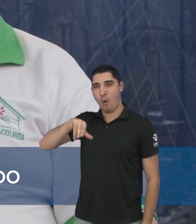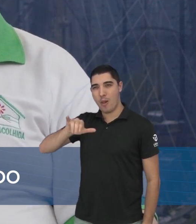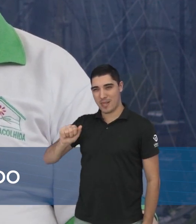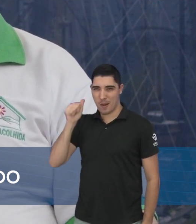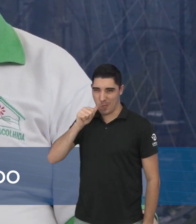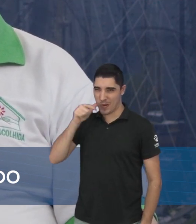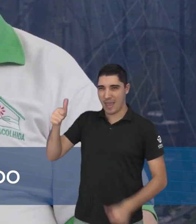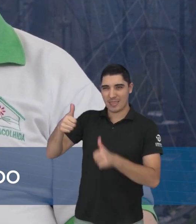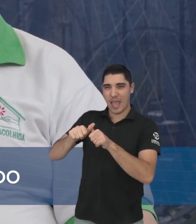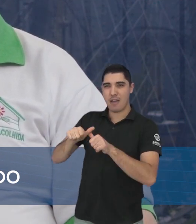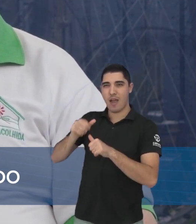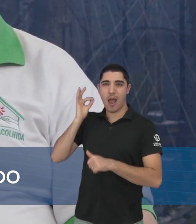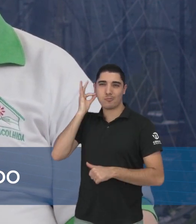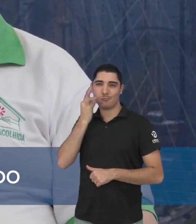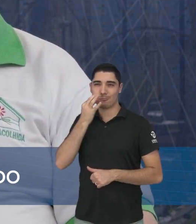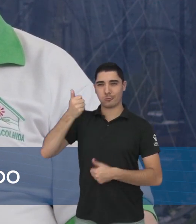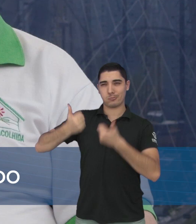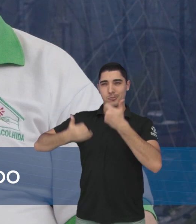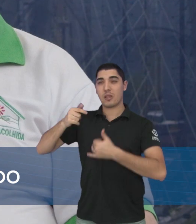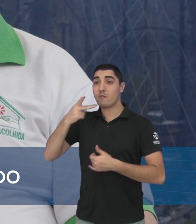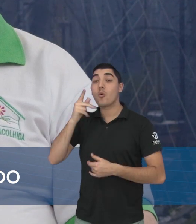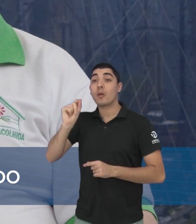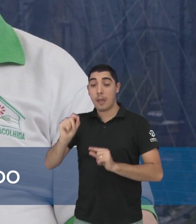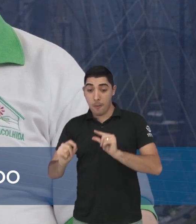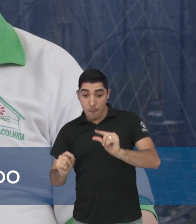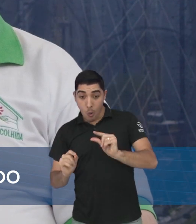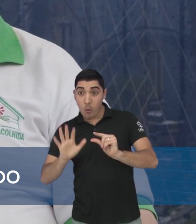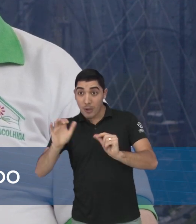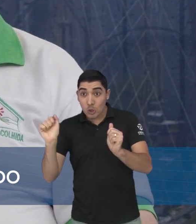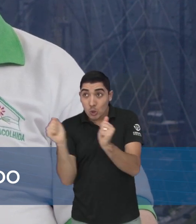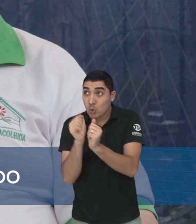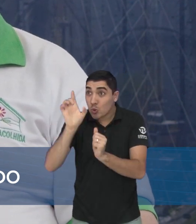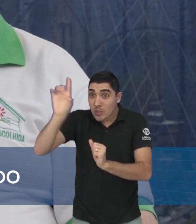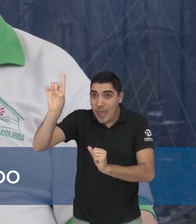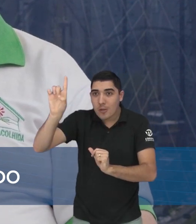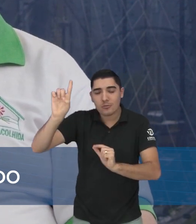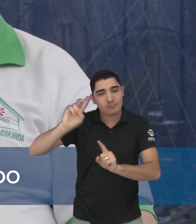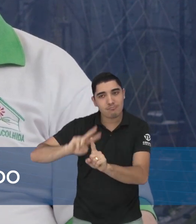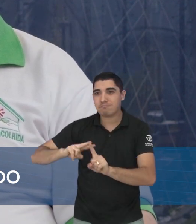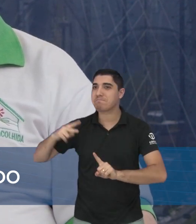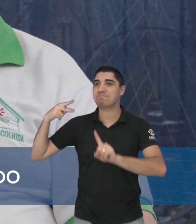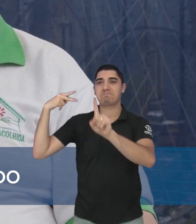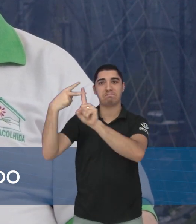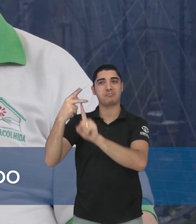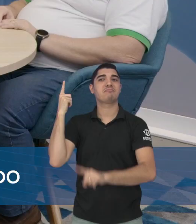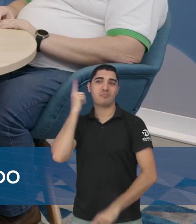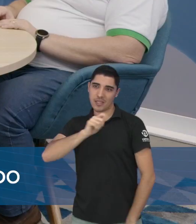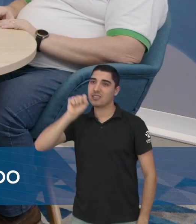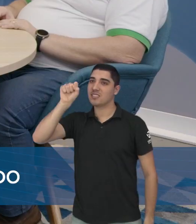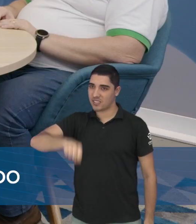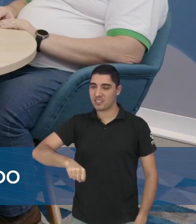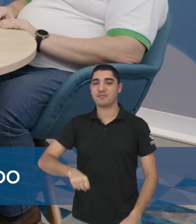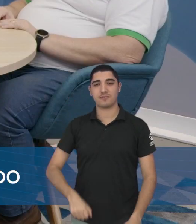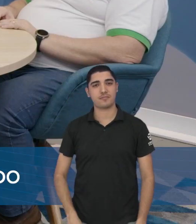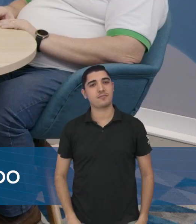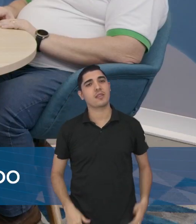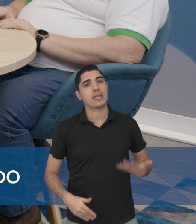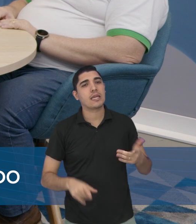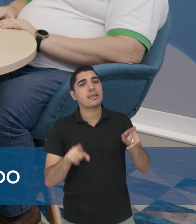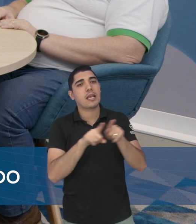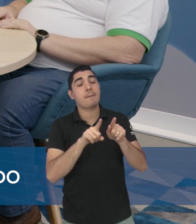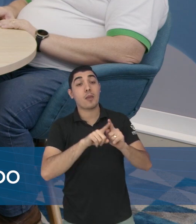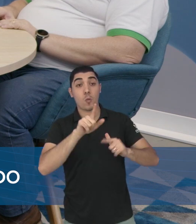muito. Então essas pessoas precisam sim, esse pouco porque elas precisam muito de Deus. E o trabalho das instituições